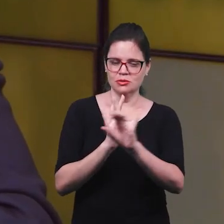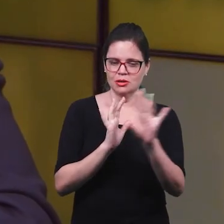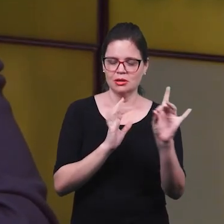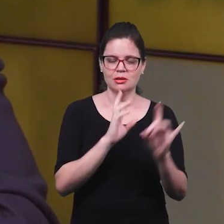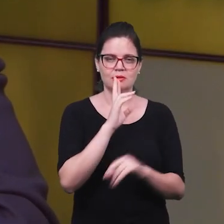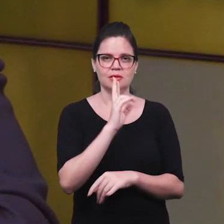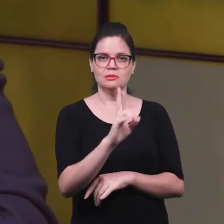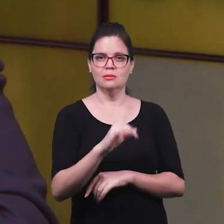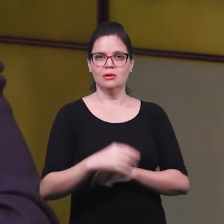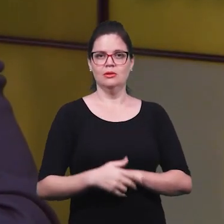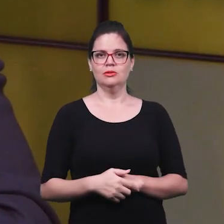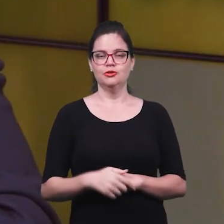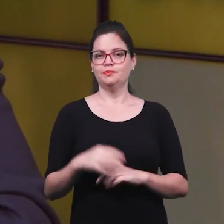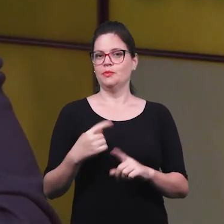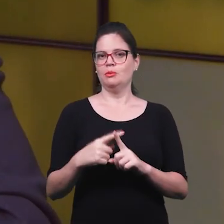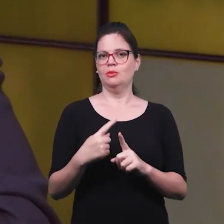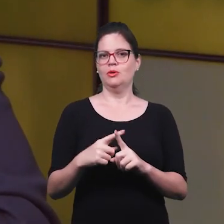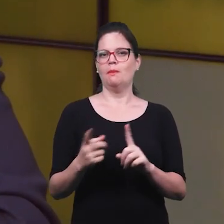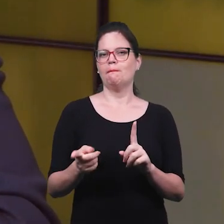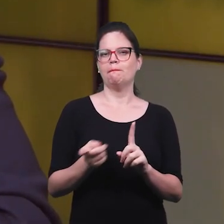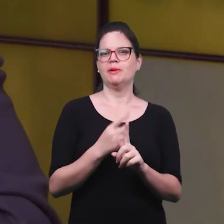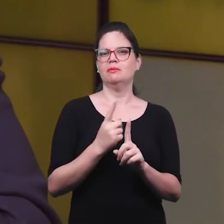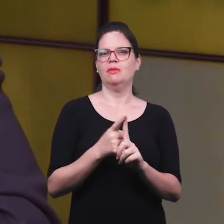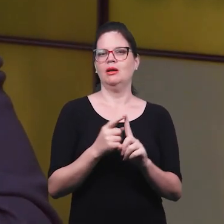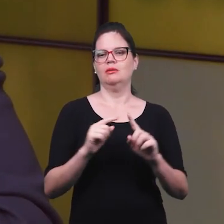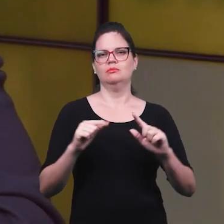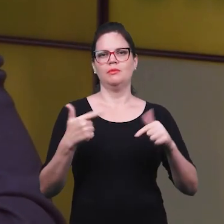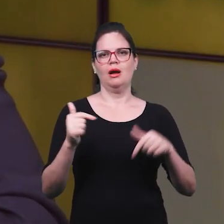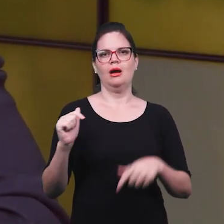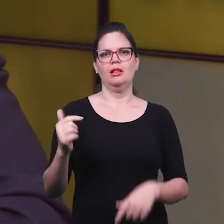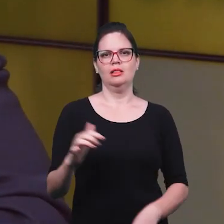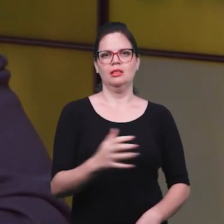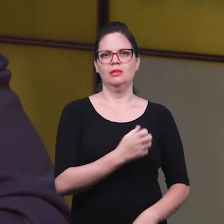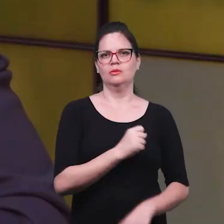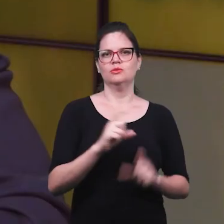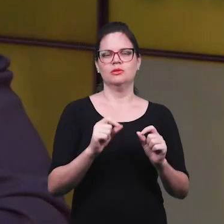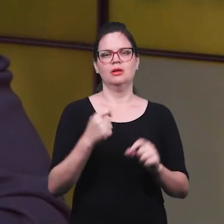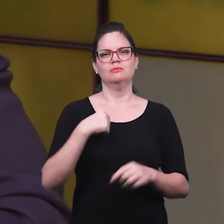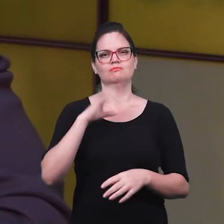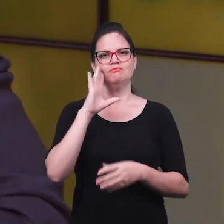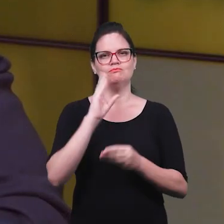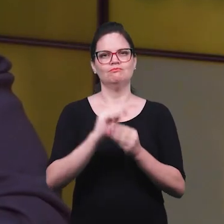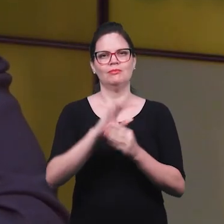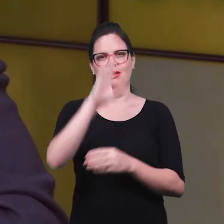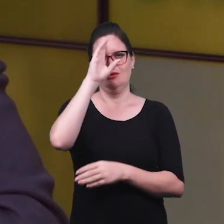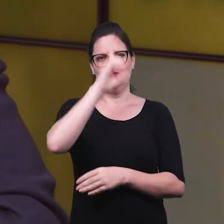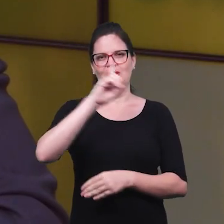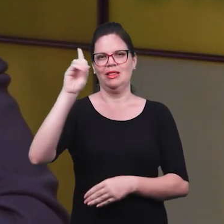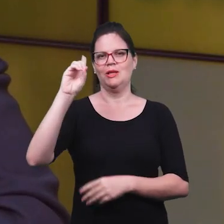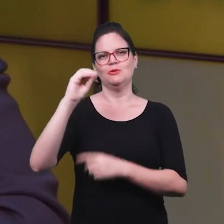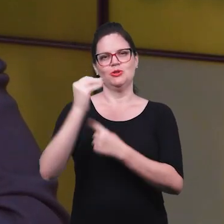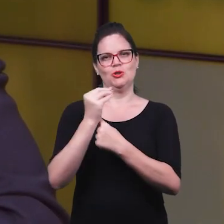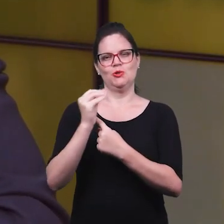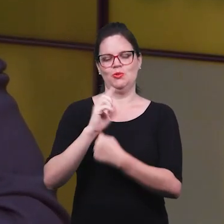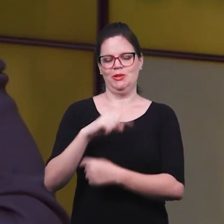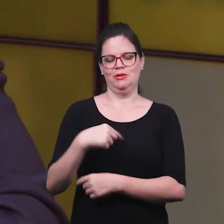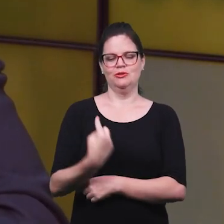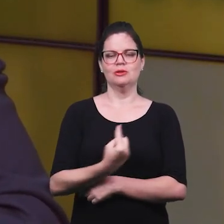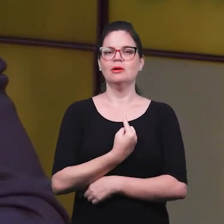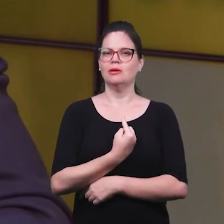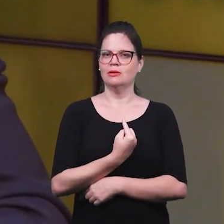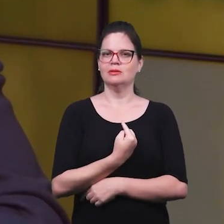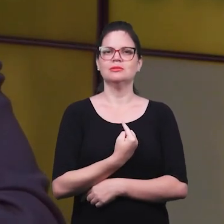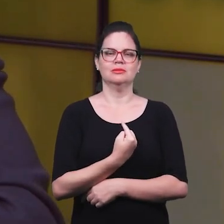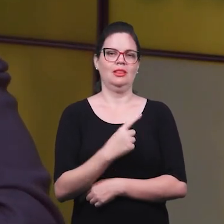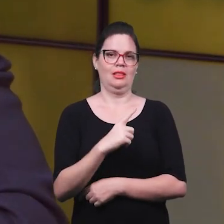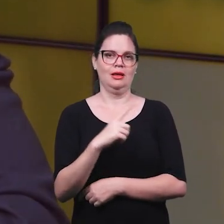primeiro ato de adoração é saber, existe um Deus que cuida de nós. Amém. Existe um Senhor, e aí lidando